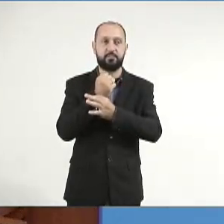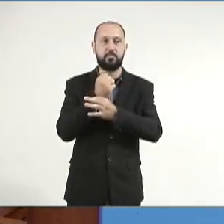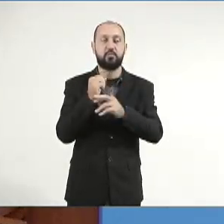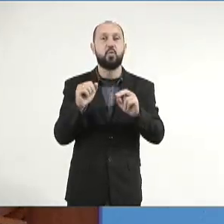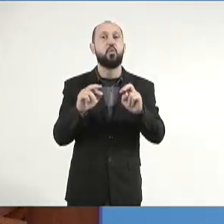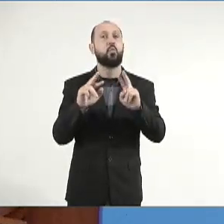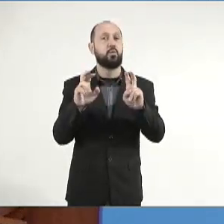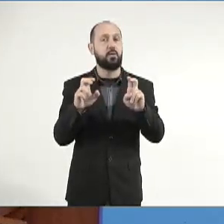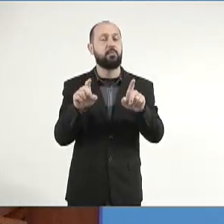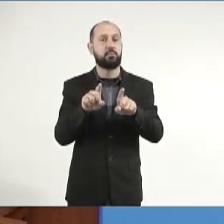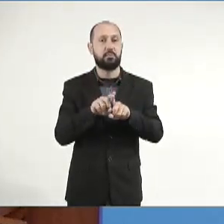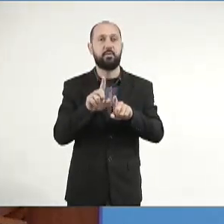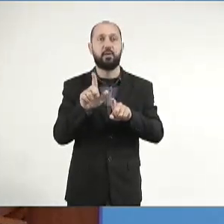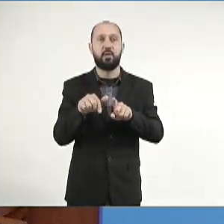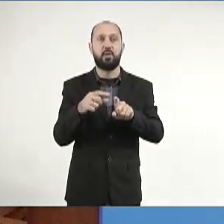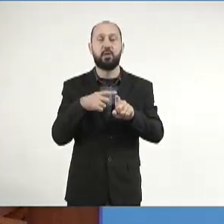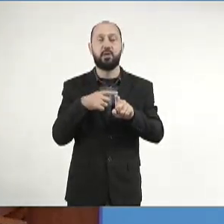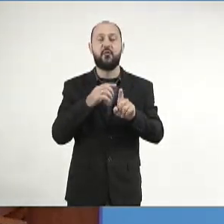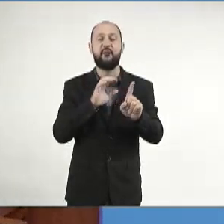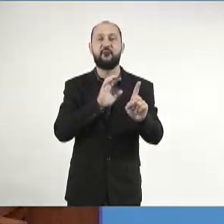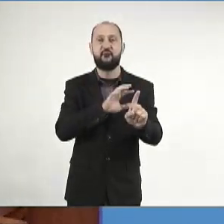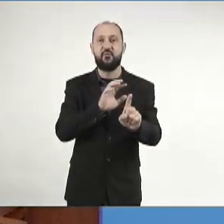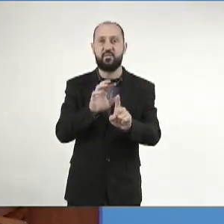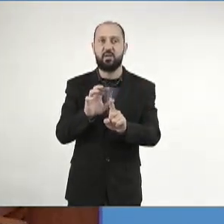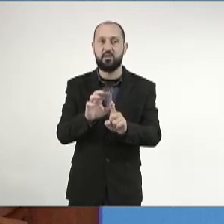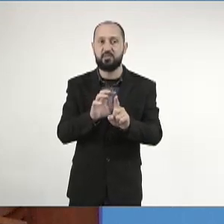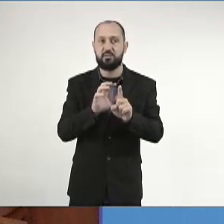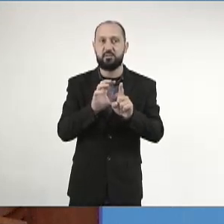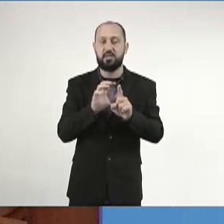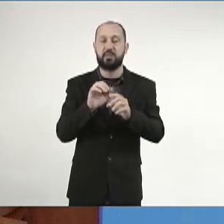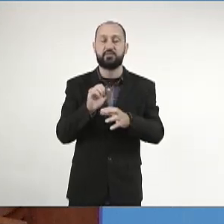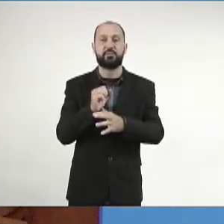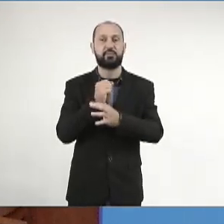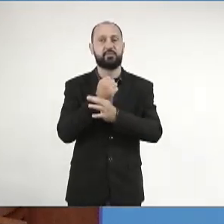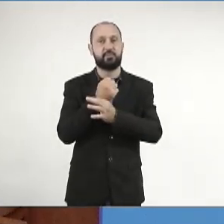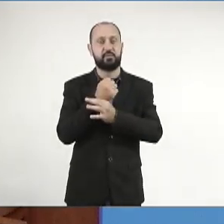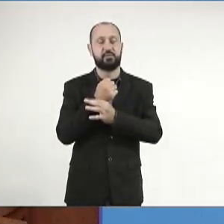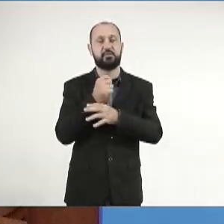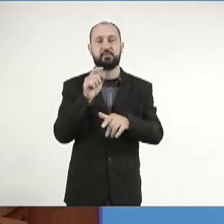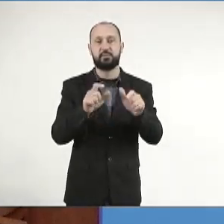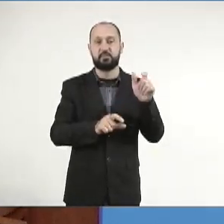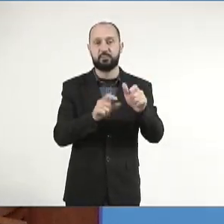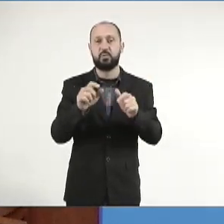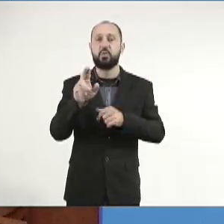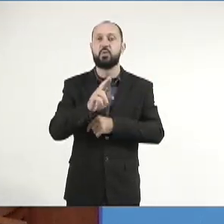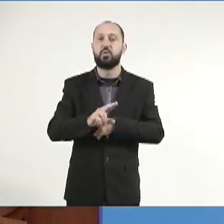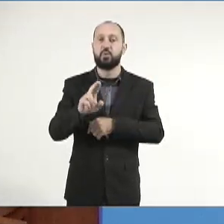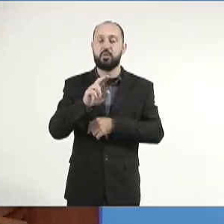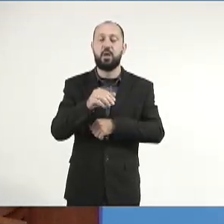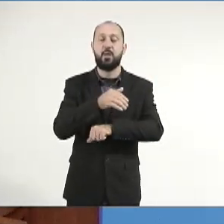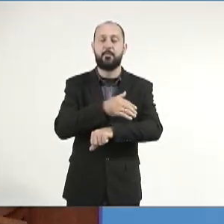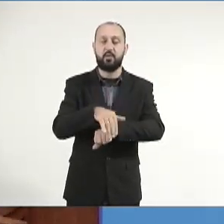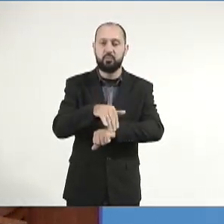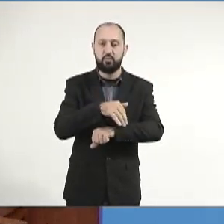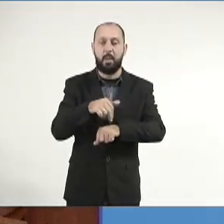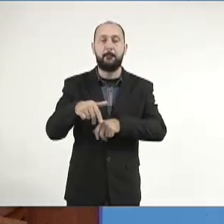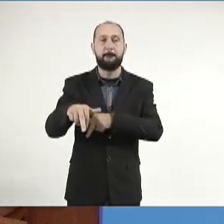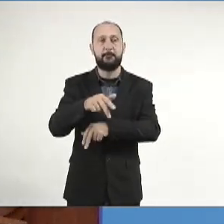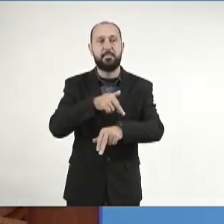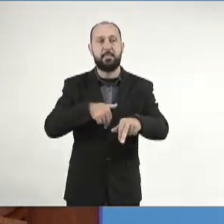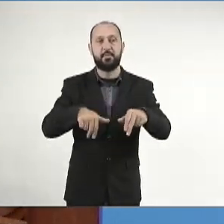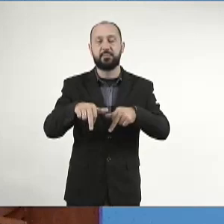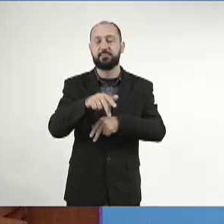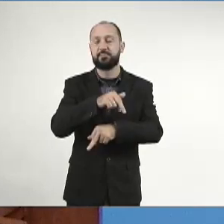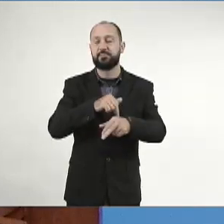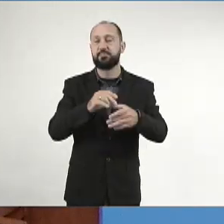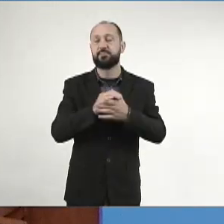de uma questão que afeta a segurança das pessoas que trafegam pelas ruas, os pedestres,